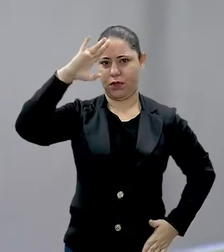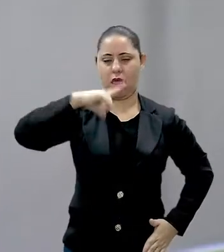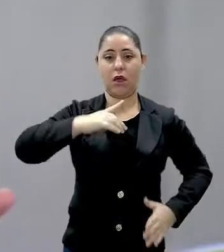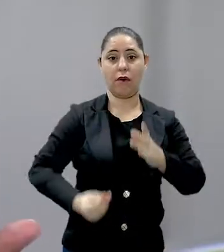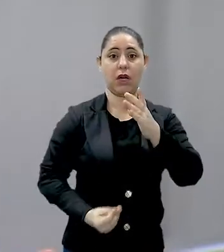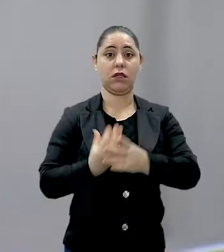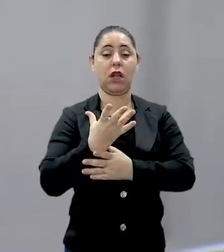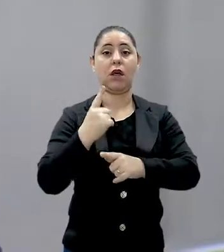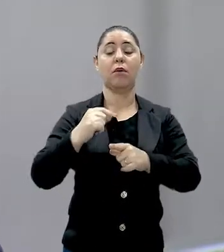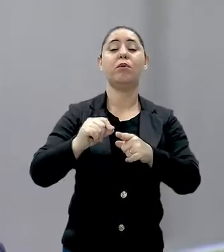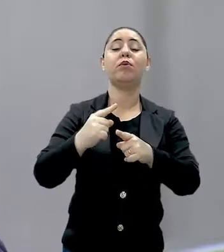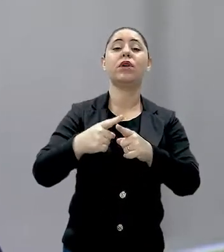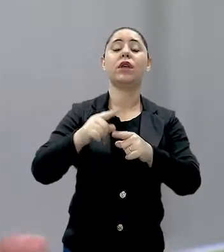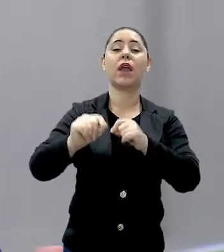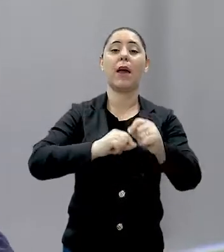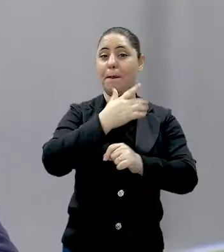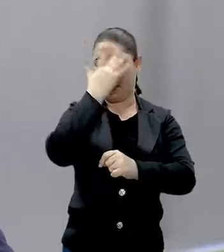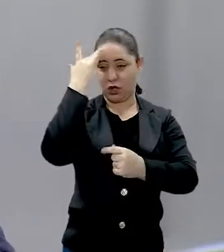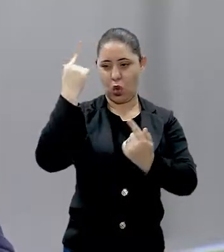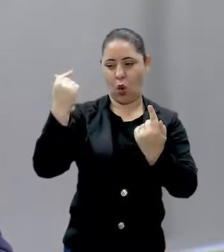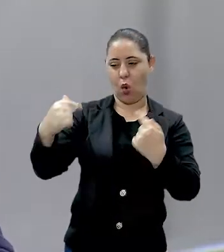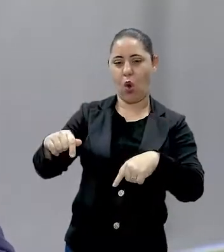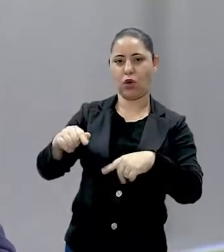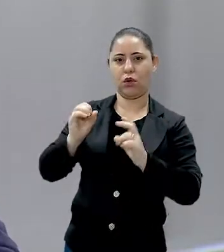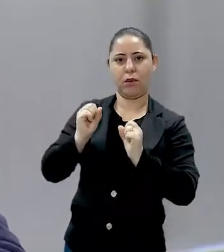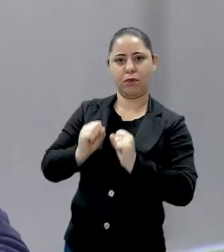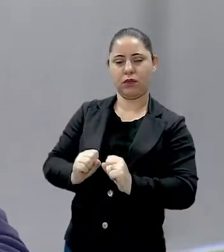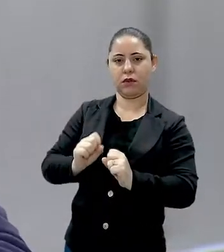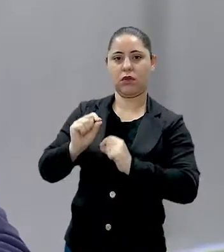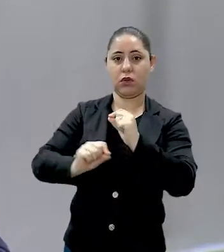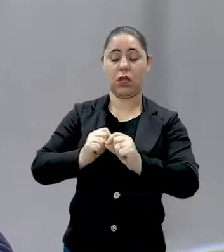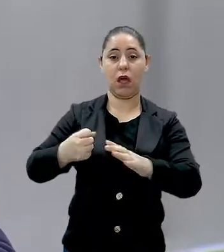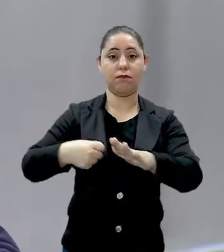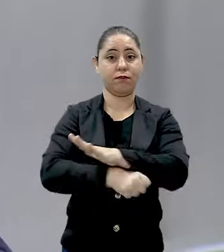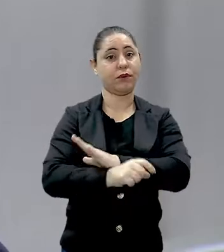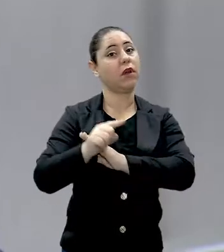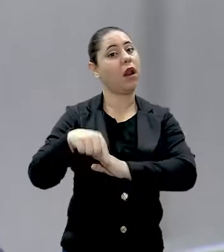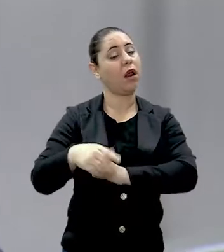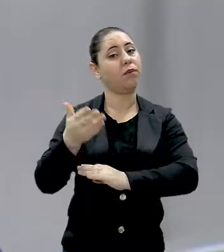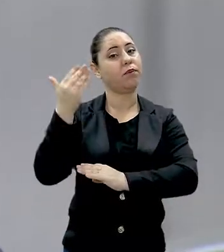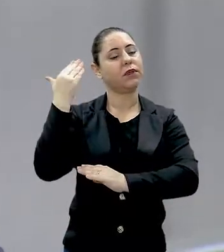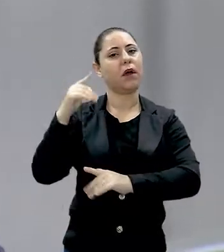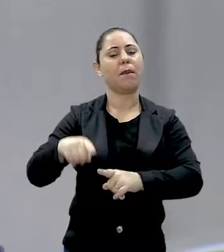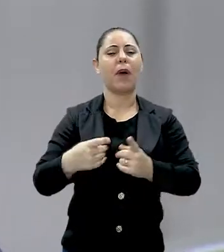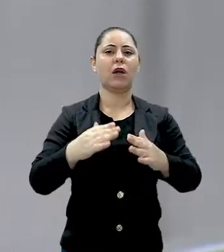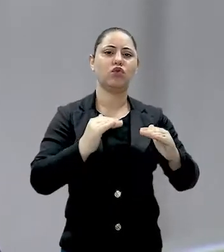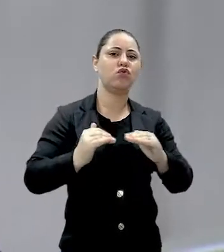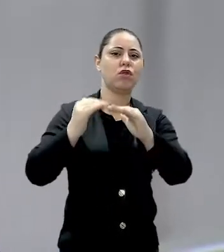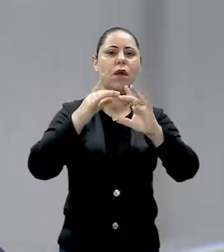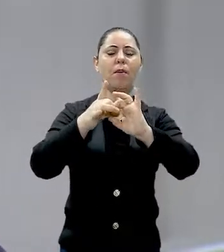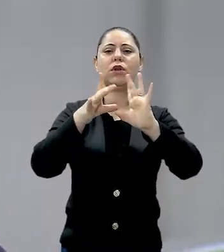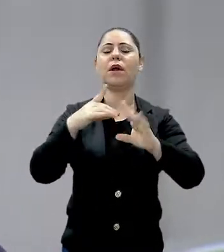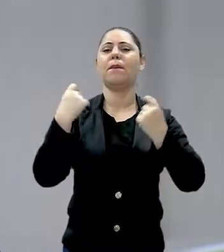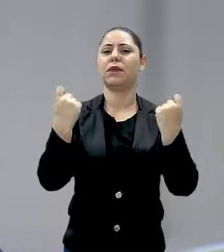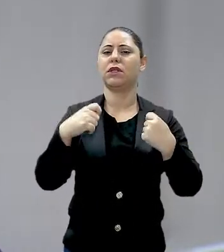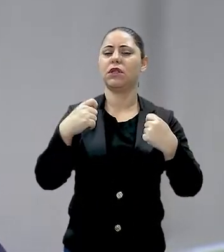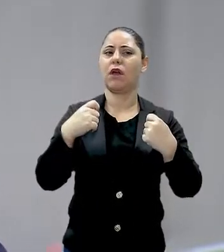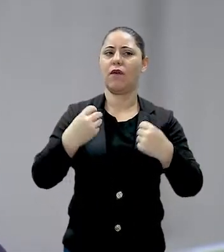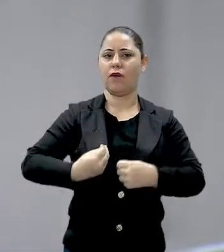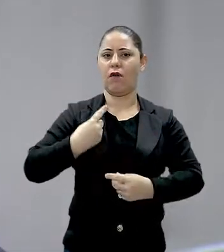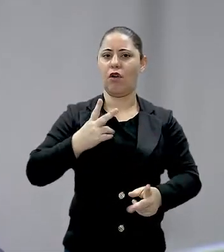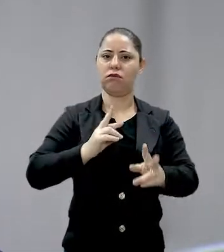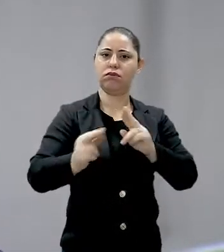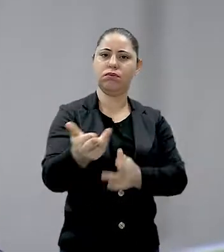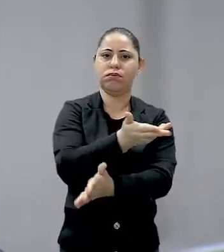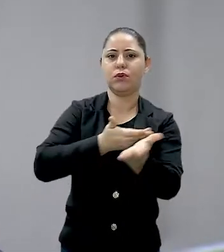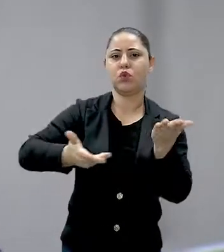foi um instrumento que foi criado na ditadura para combater aqueles que eram contrários ao poder, ao que estava instalado até então. Mas numa democracia você tem que